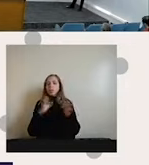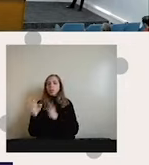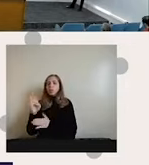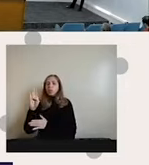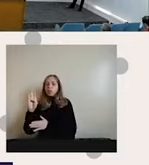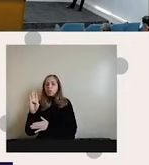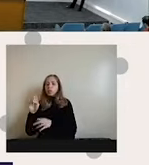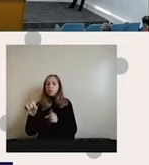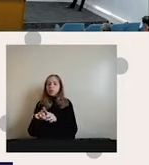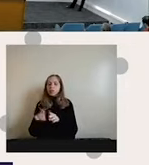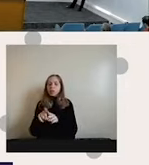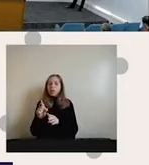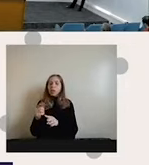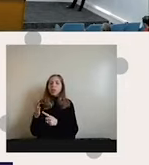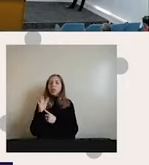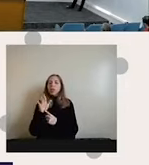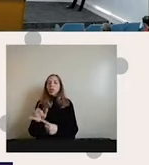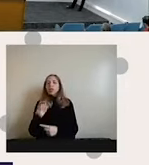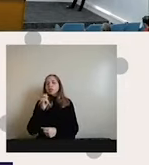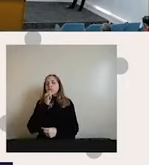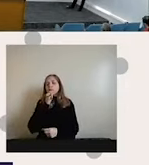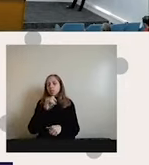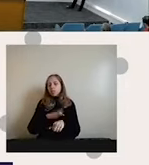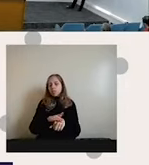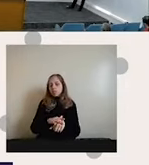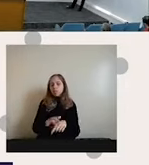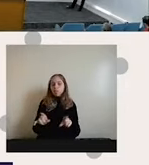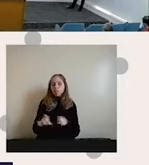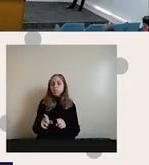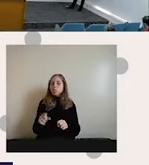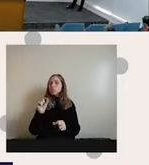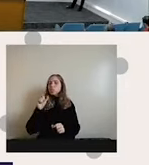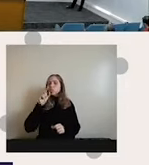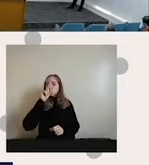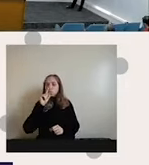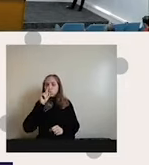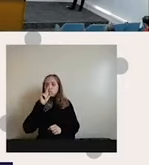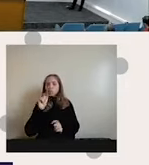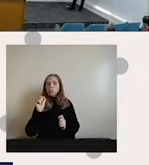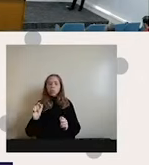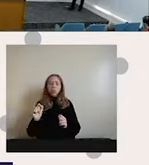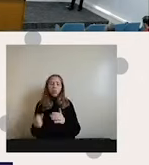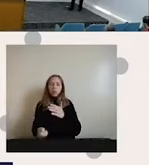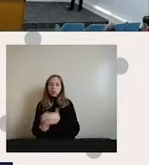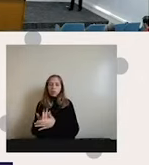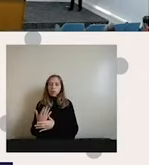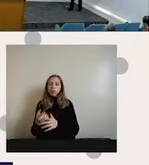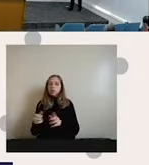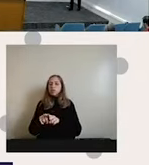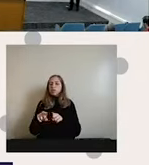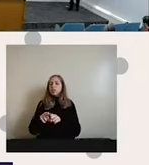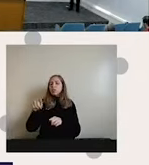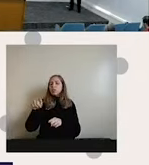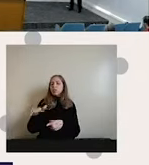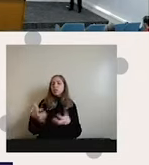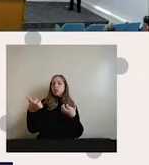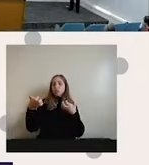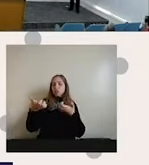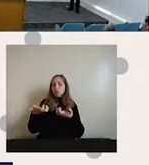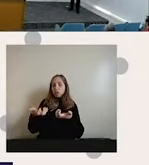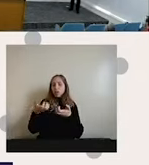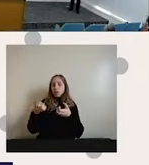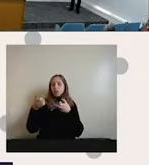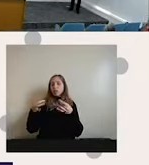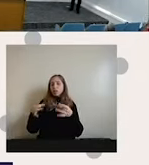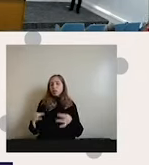apresenta as doenças e os fatores de risco para aquelas doenças. Para quem quiser ter os detalhes, temos, então, o Manual do Ministério